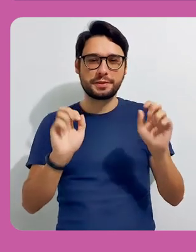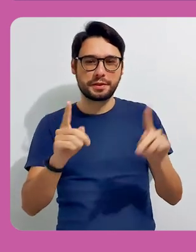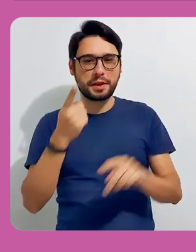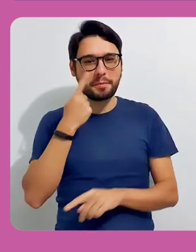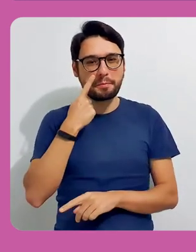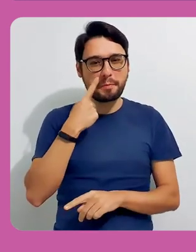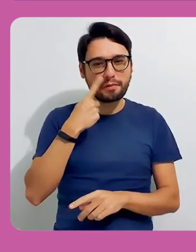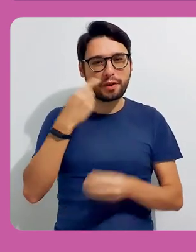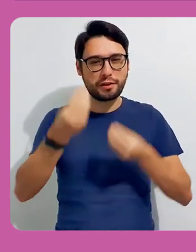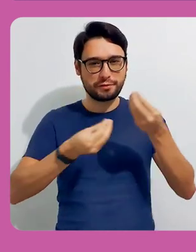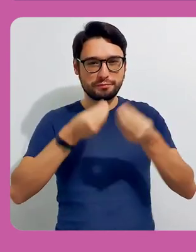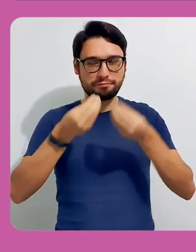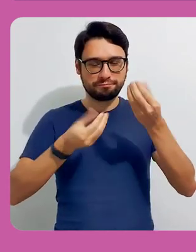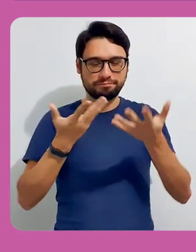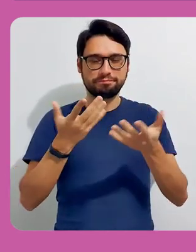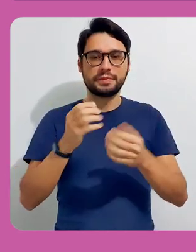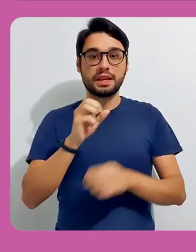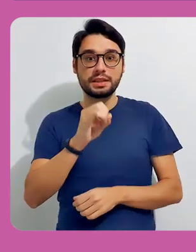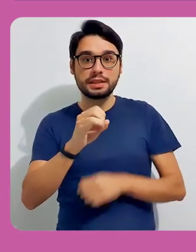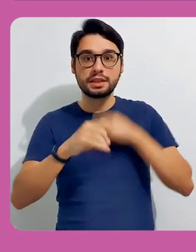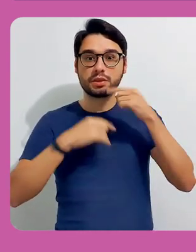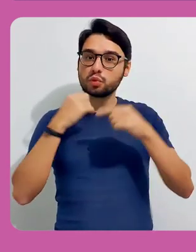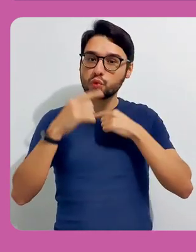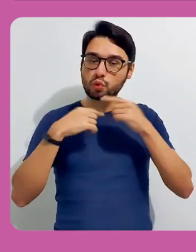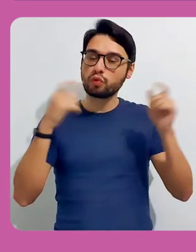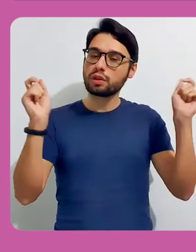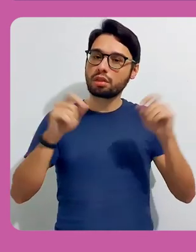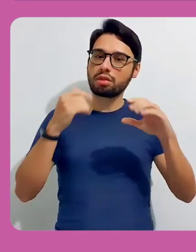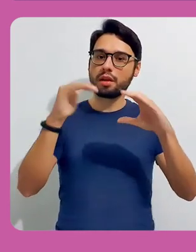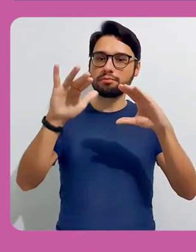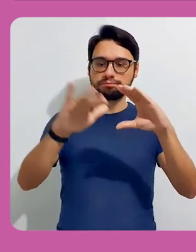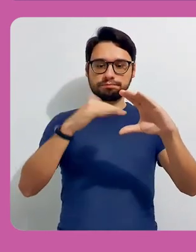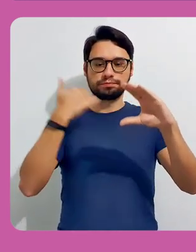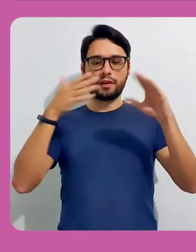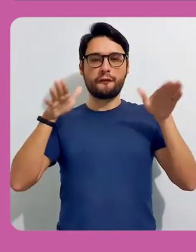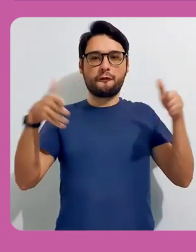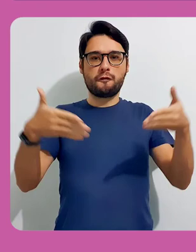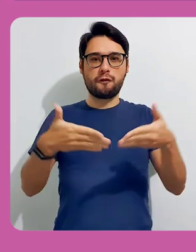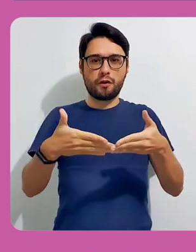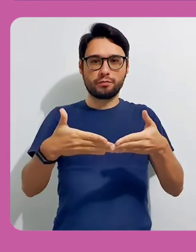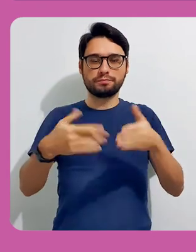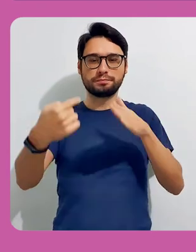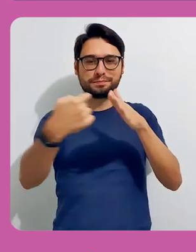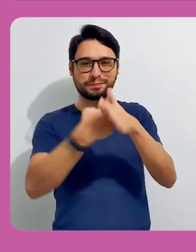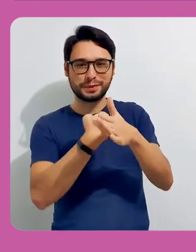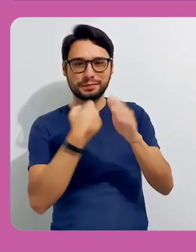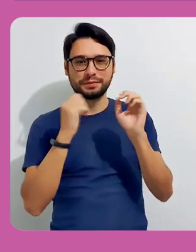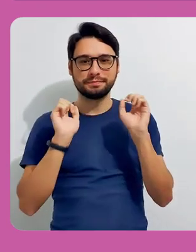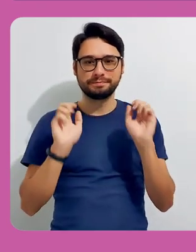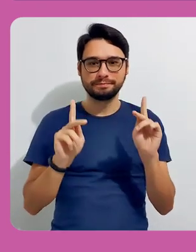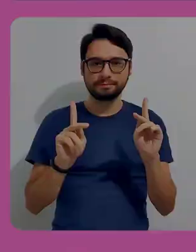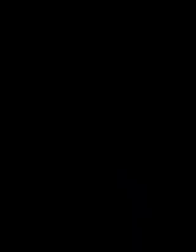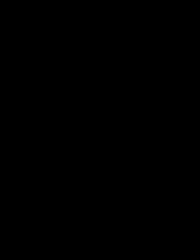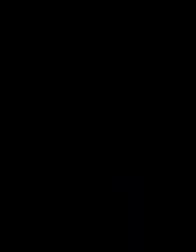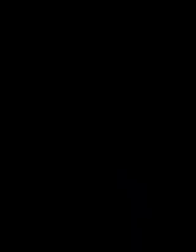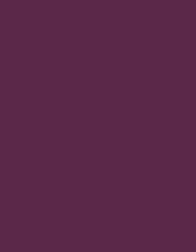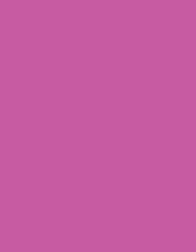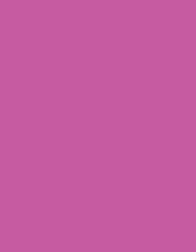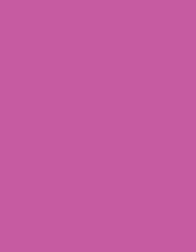veja como é que fica em qualquer dúvida manda para gente ir lá no fórum de dúvidas